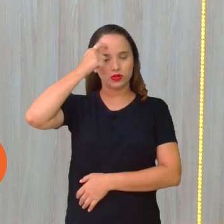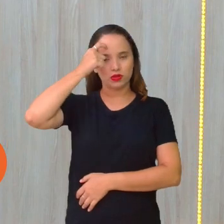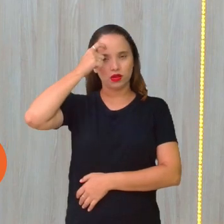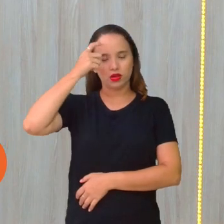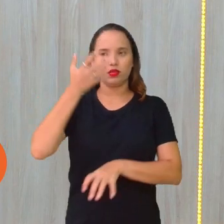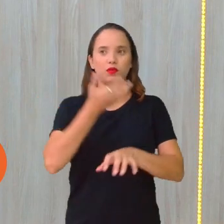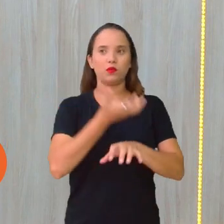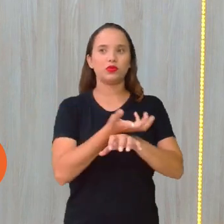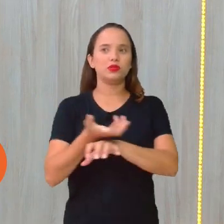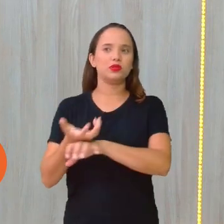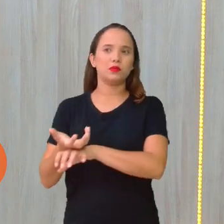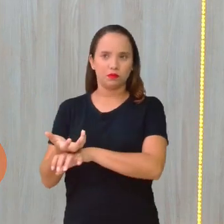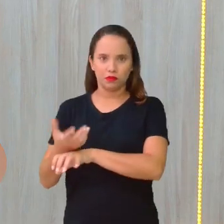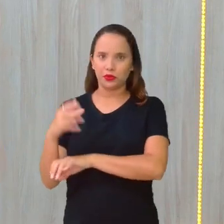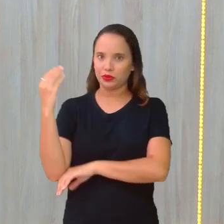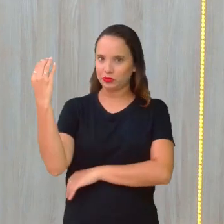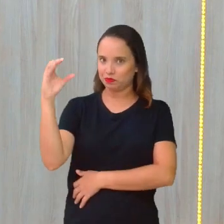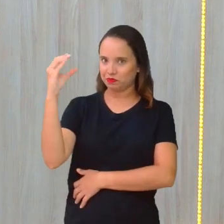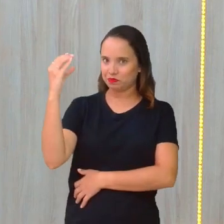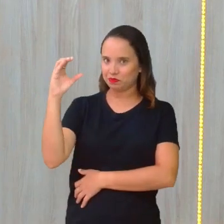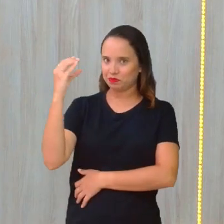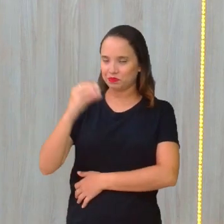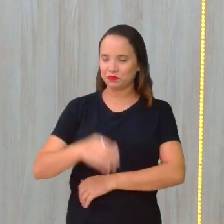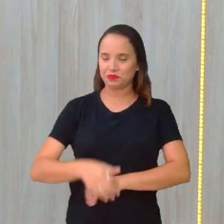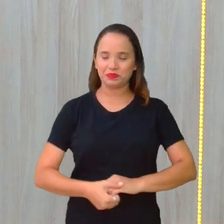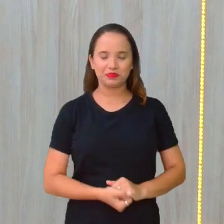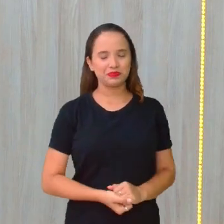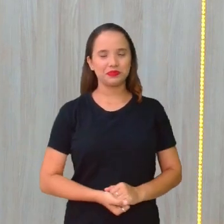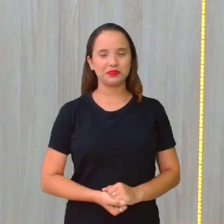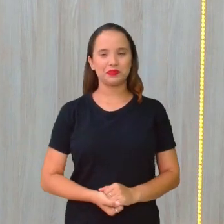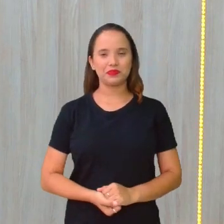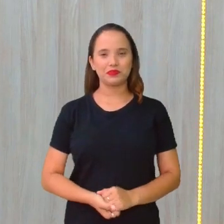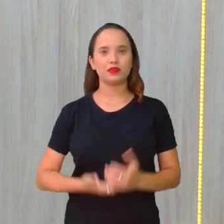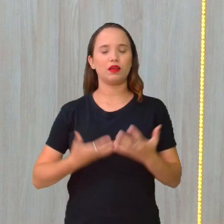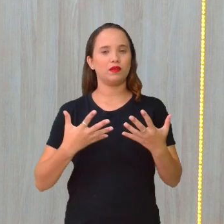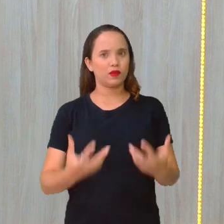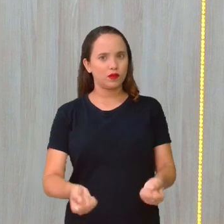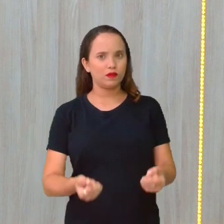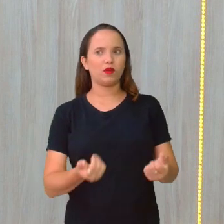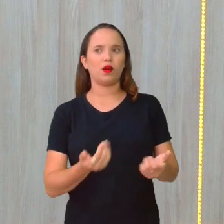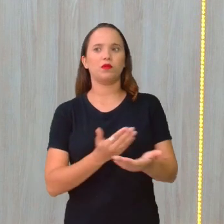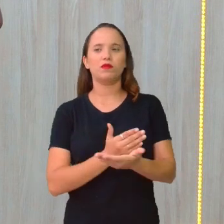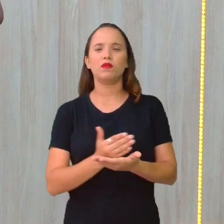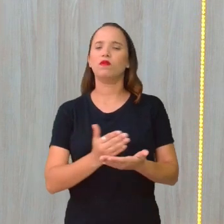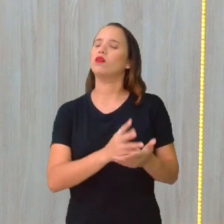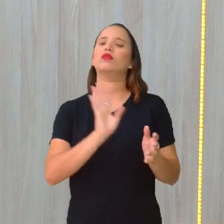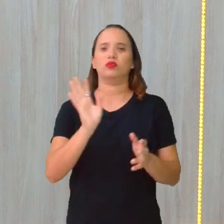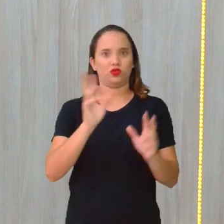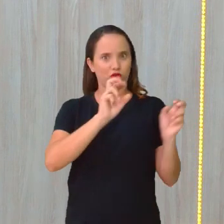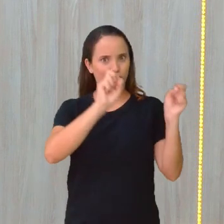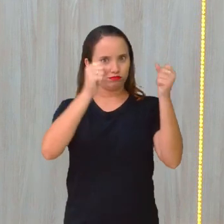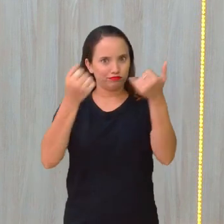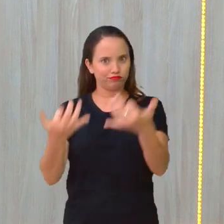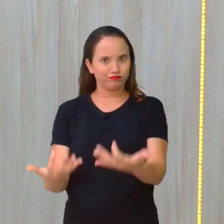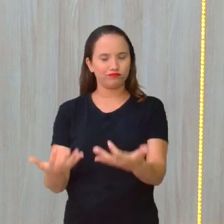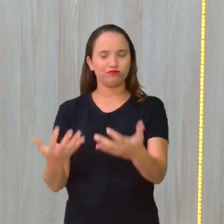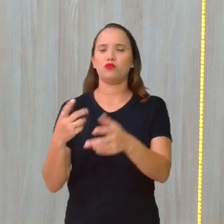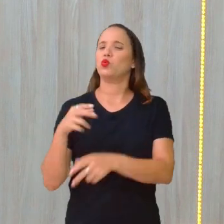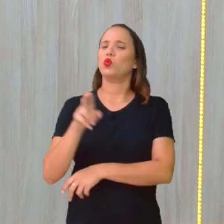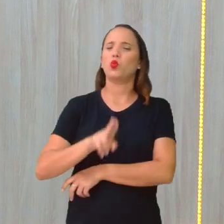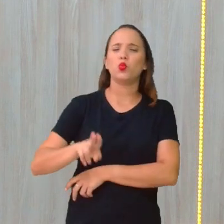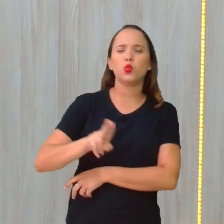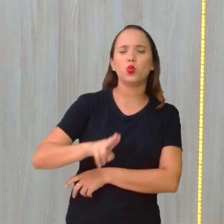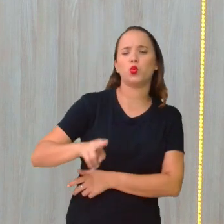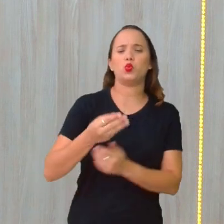componente curricular, ciências, tá certo? E nós vamos falar, como eu já disse para vocês, da questão do que a gente